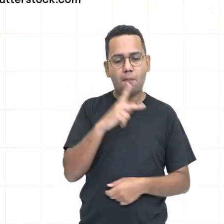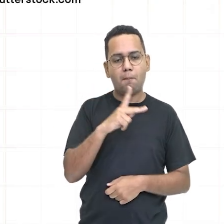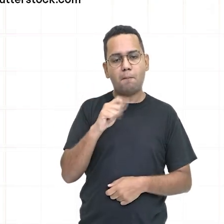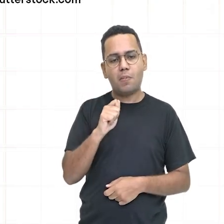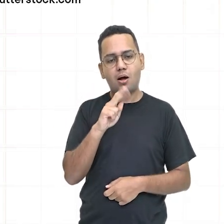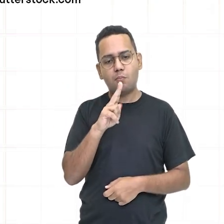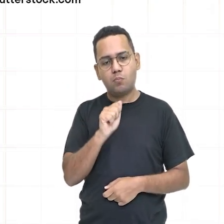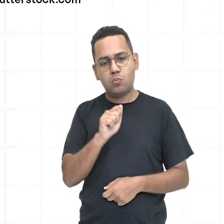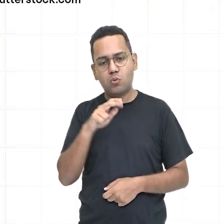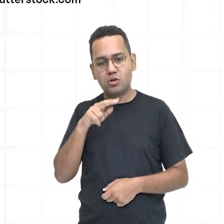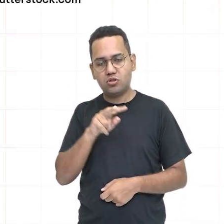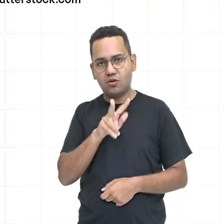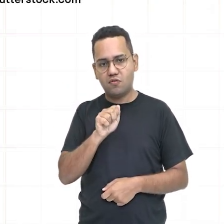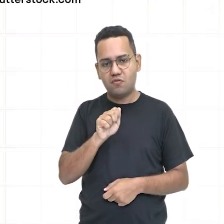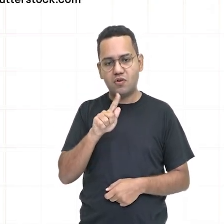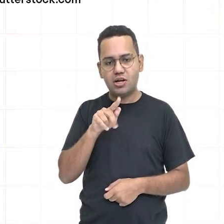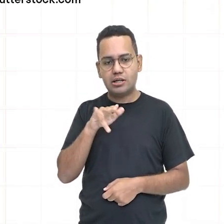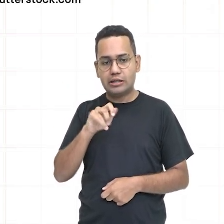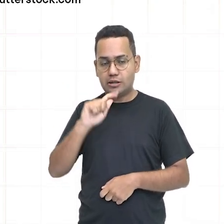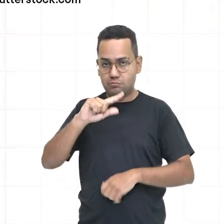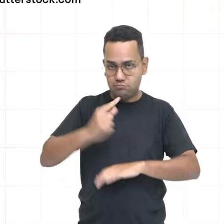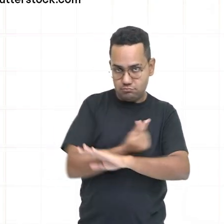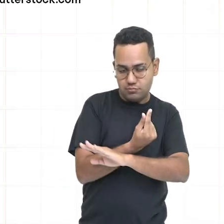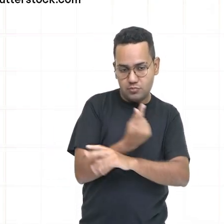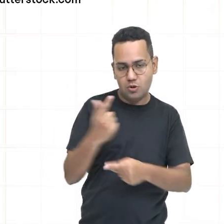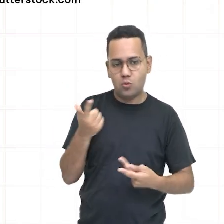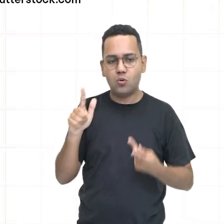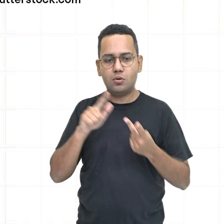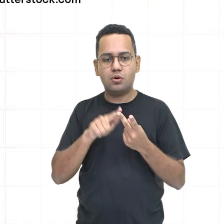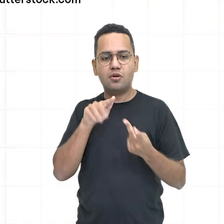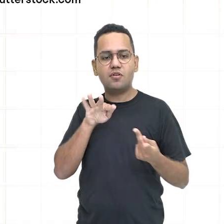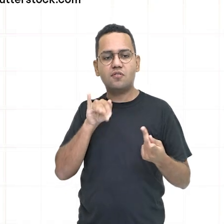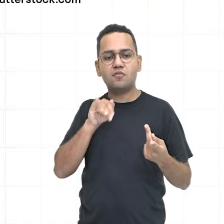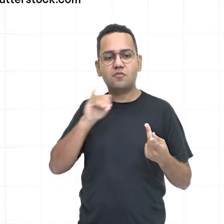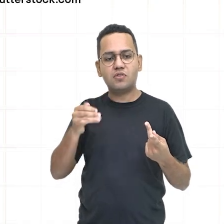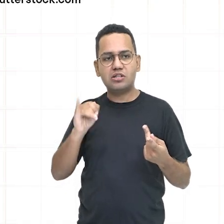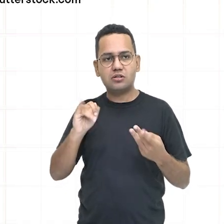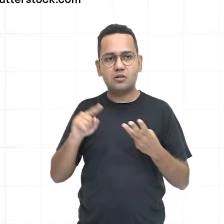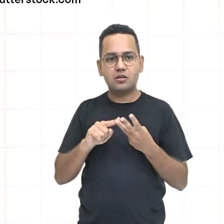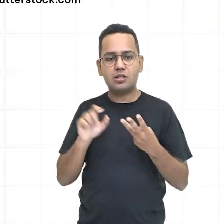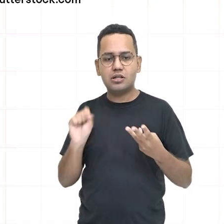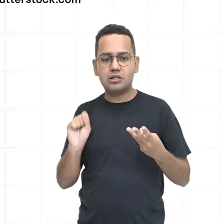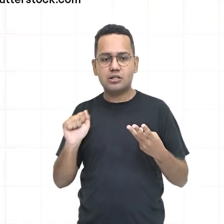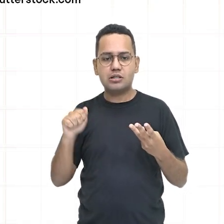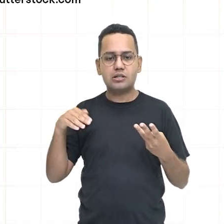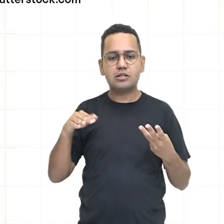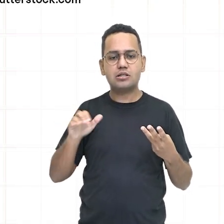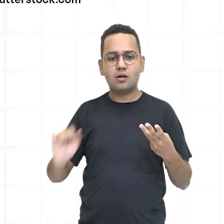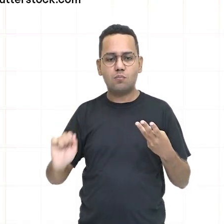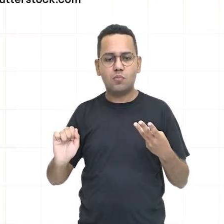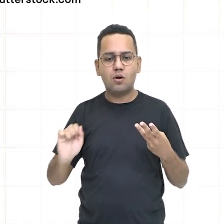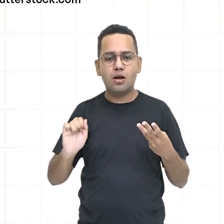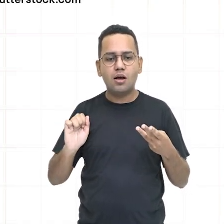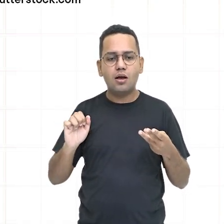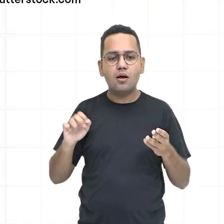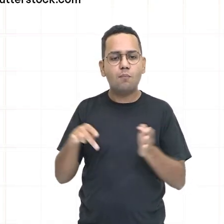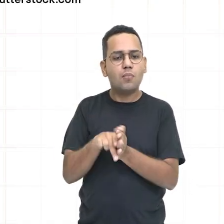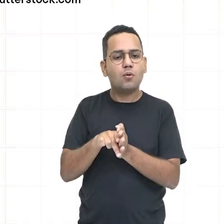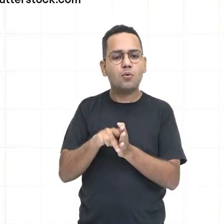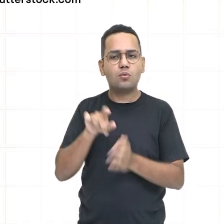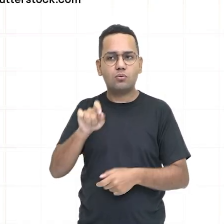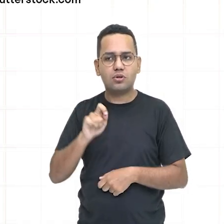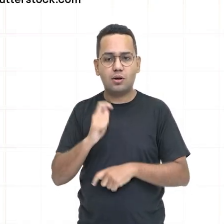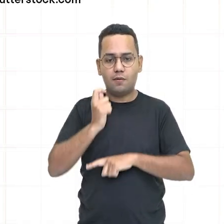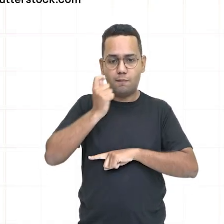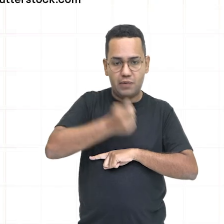existe um modo mais tradicional de se lidar tanto com a pesca quanto com a